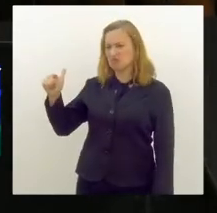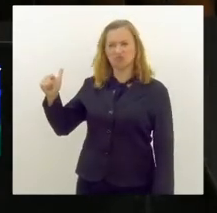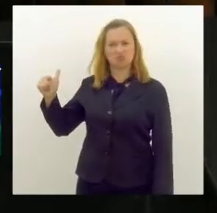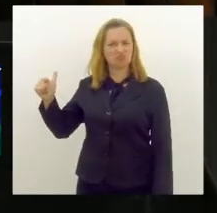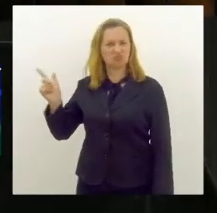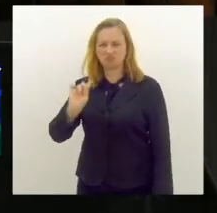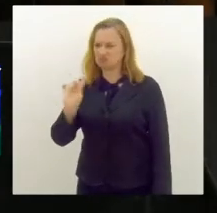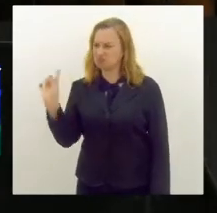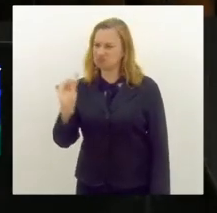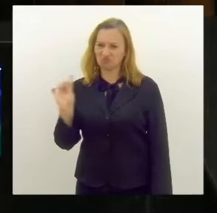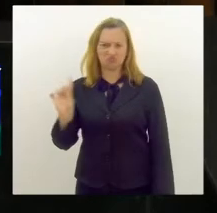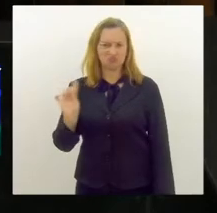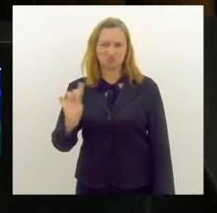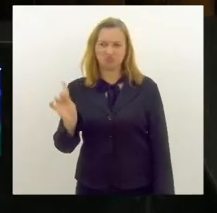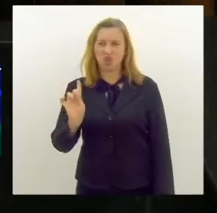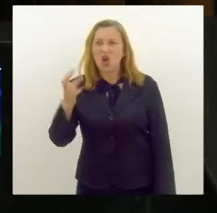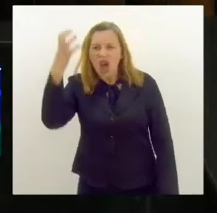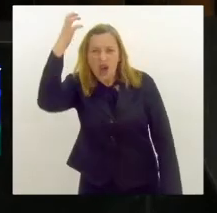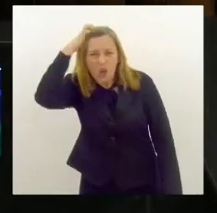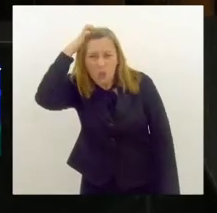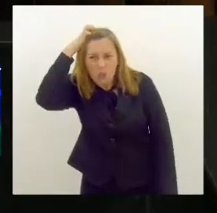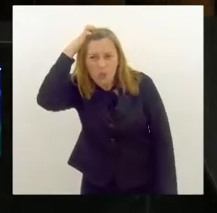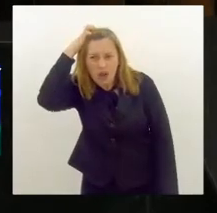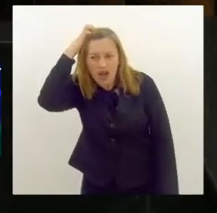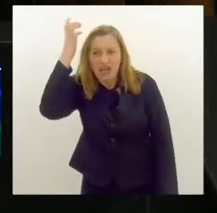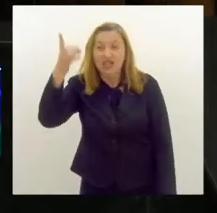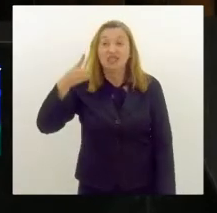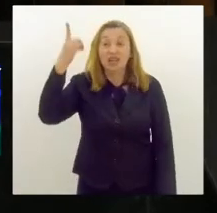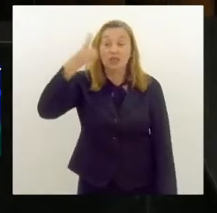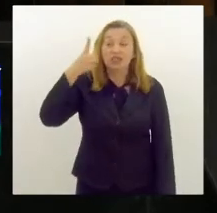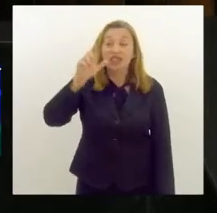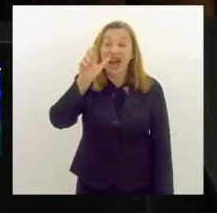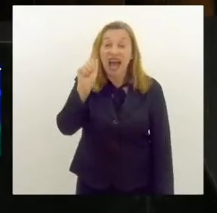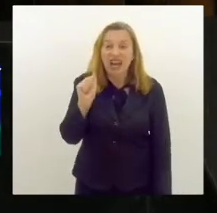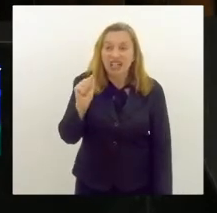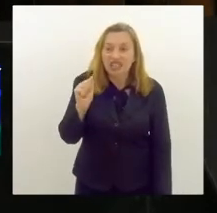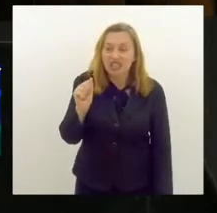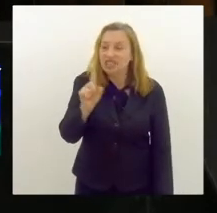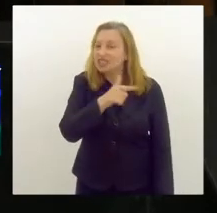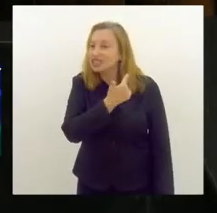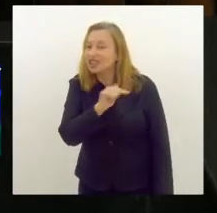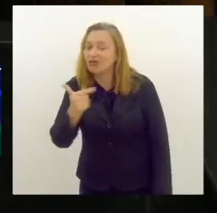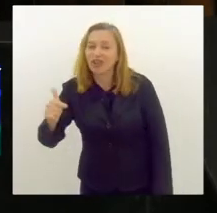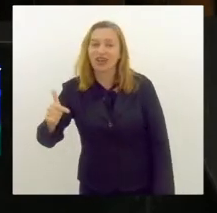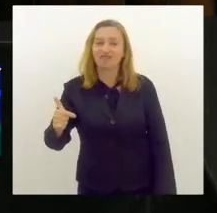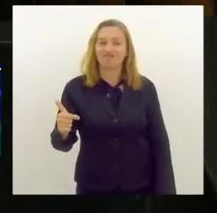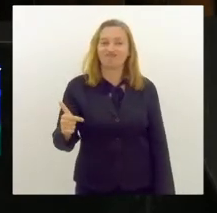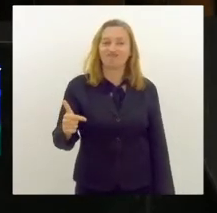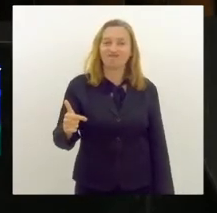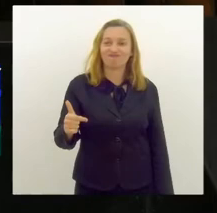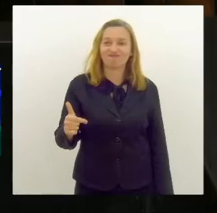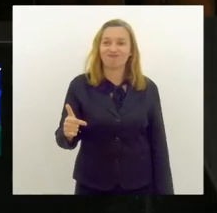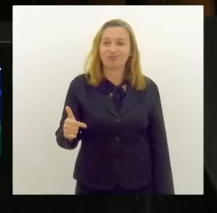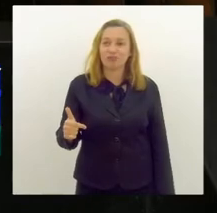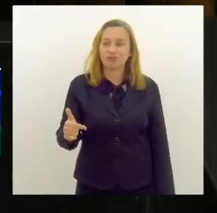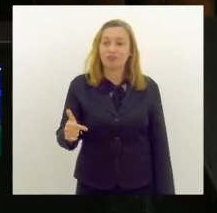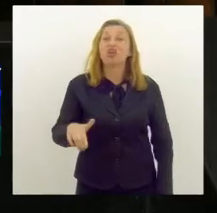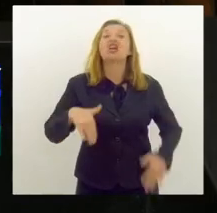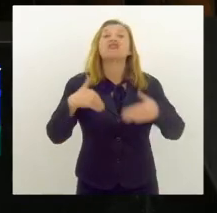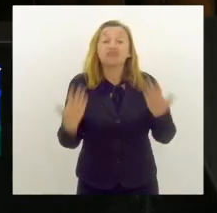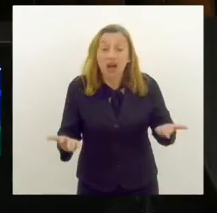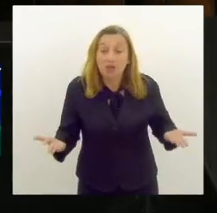meus ombros. Essa culpa, deputada Alana Passos, não carrega.